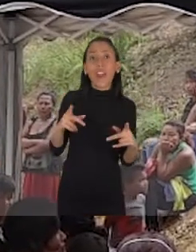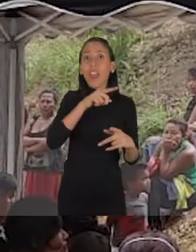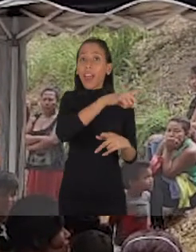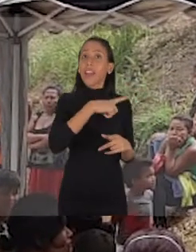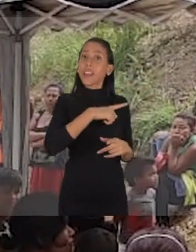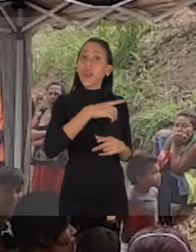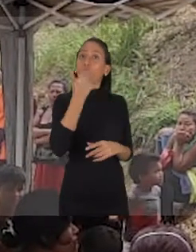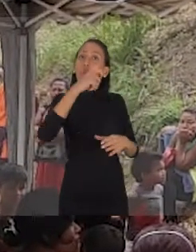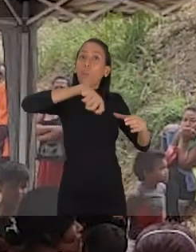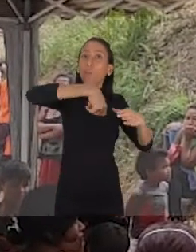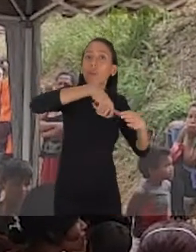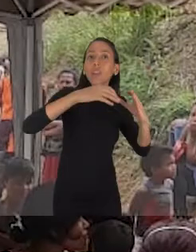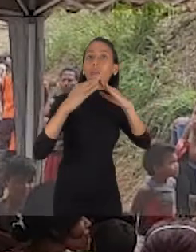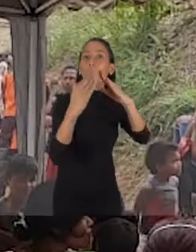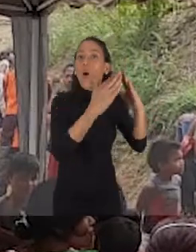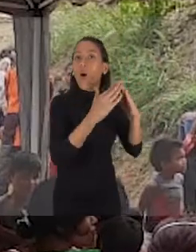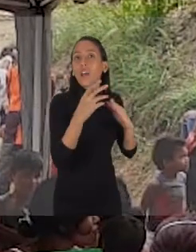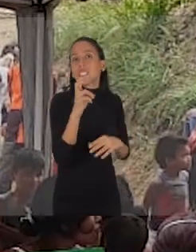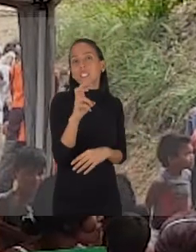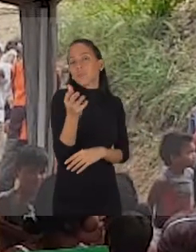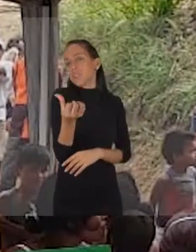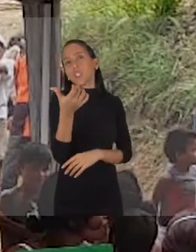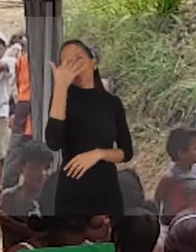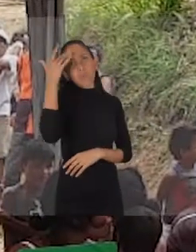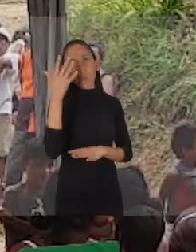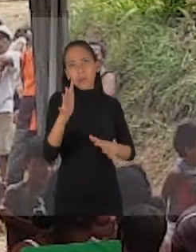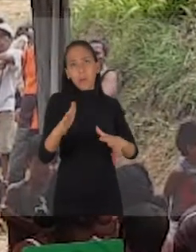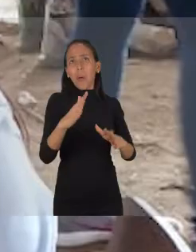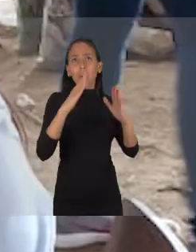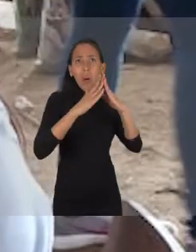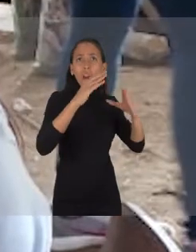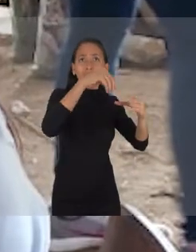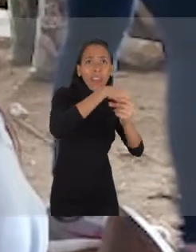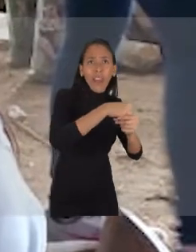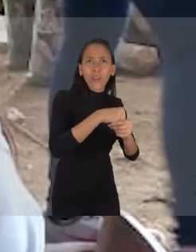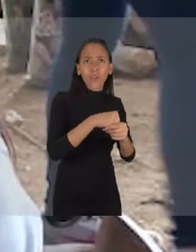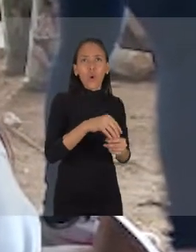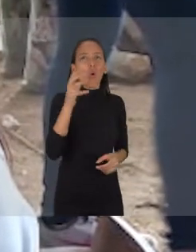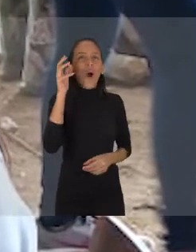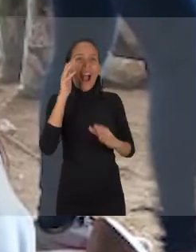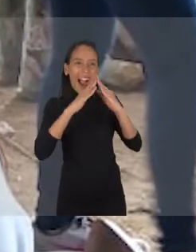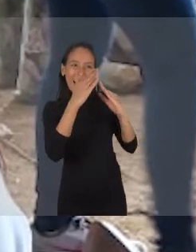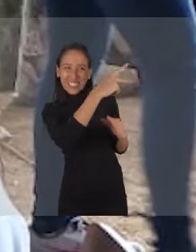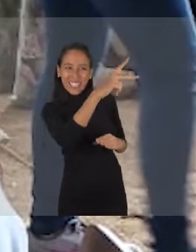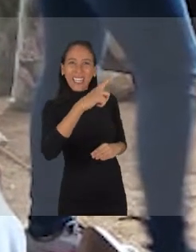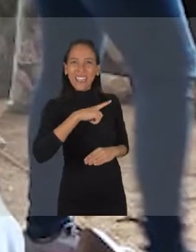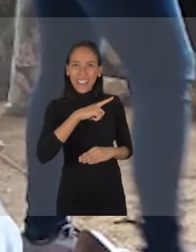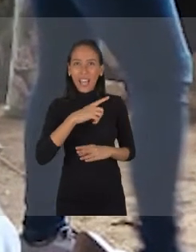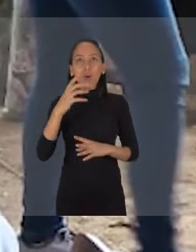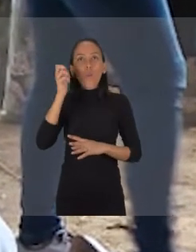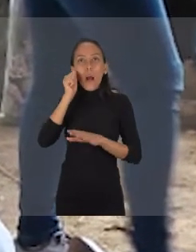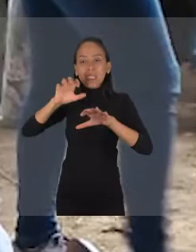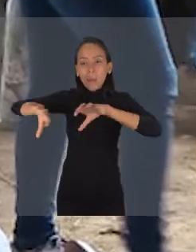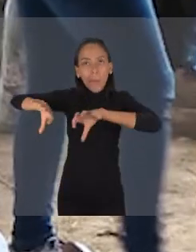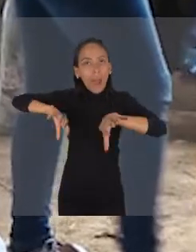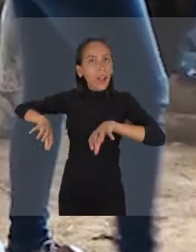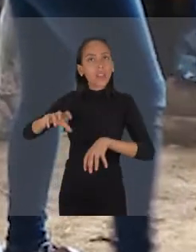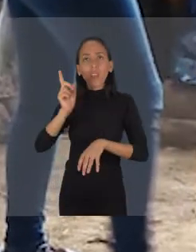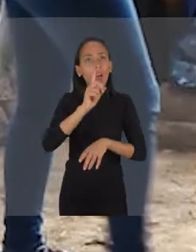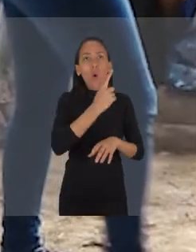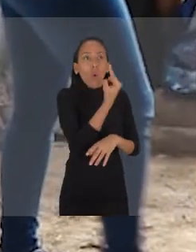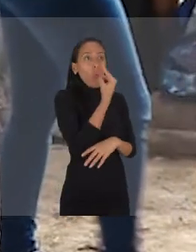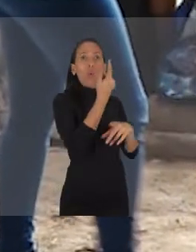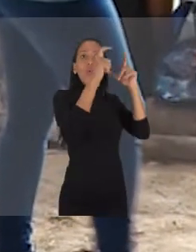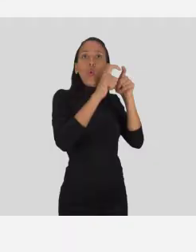cozinha comunitária, mora 5, 6 pessoas num cômodo só, a casa deles não tem 4, 5 cômodos, é um cômodo só e mora todo mundo